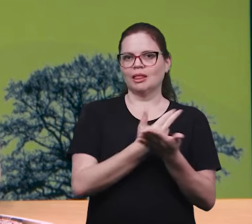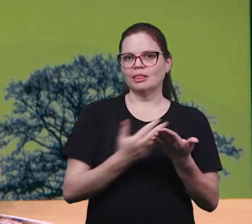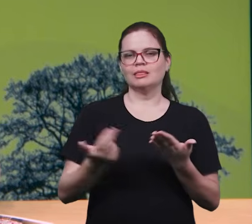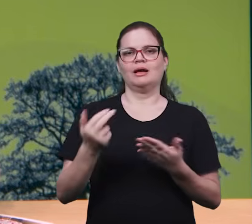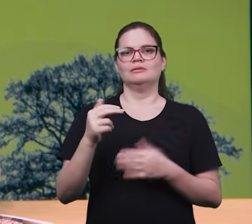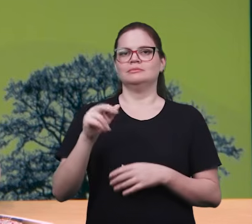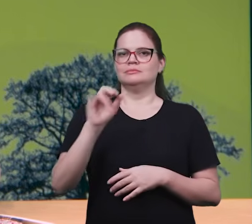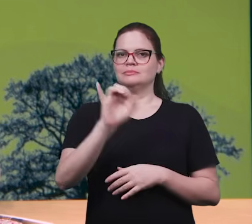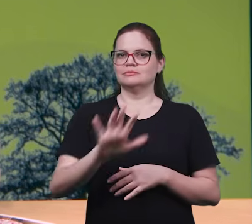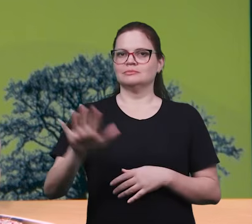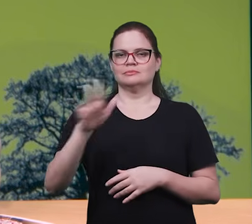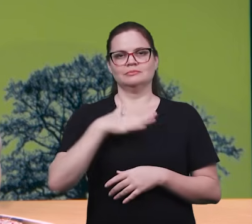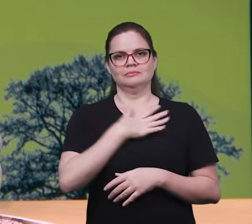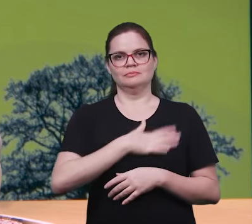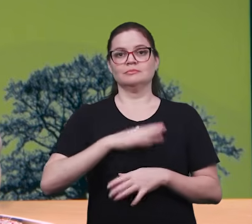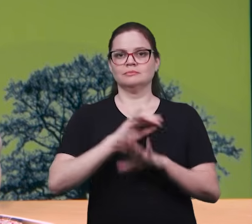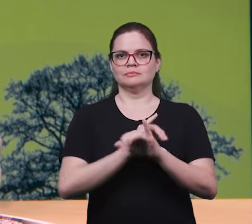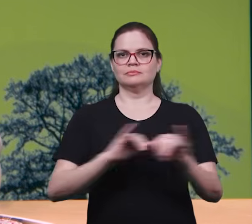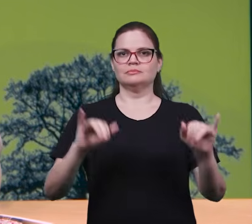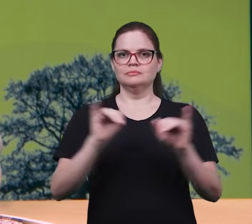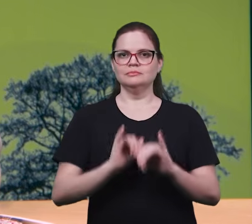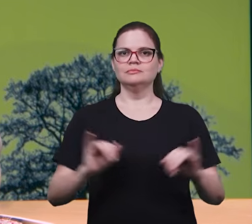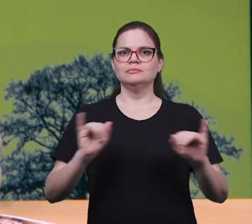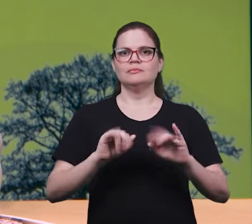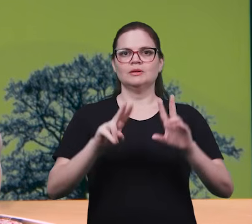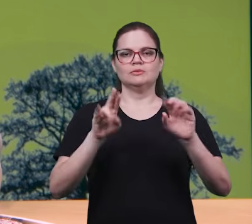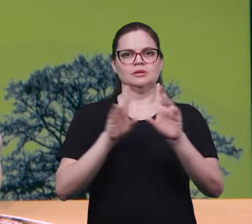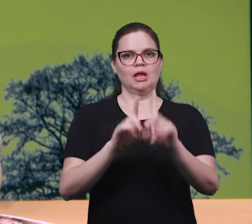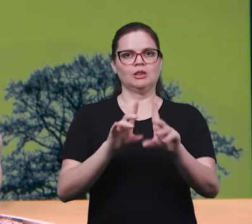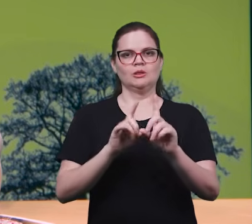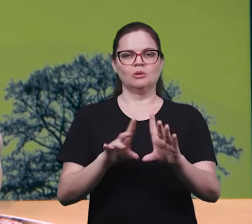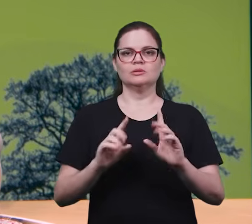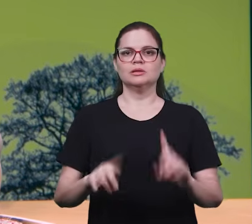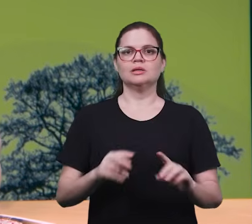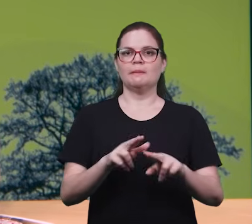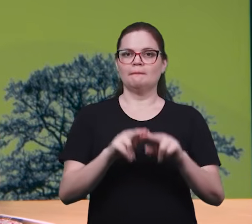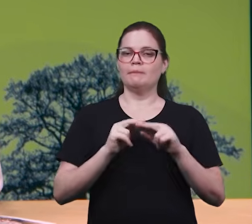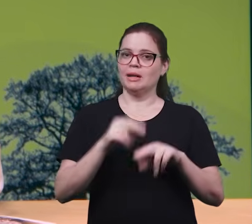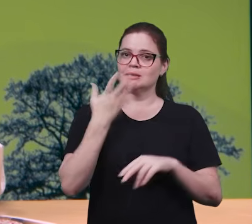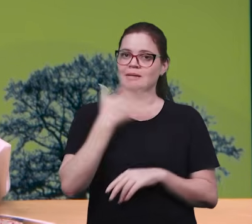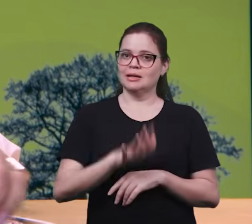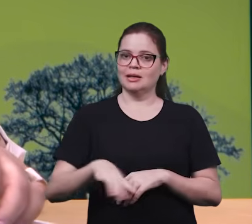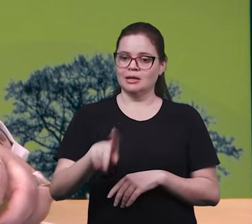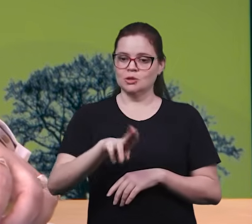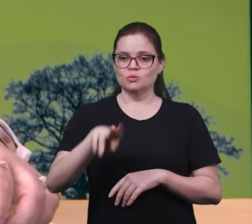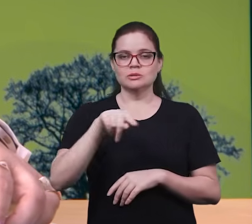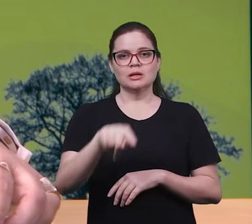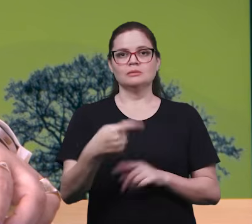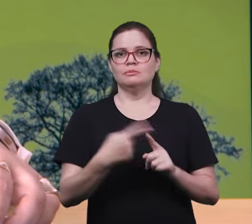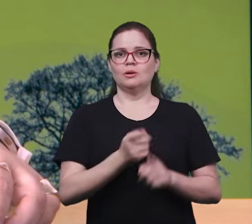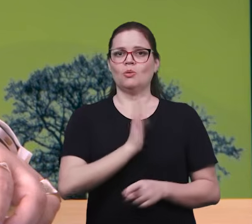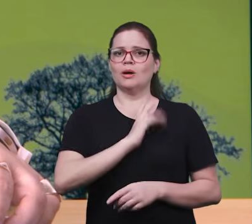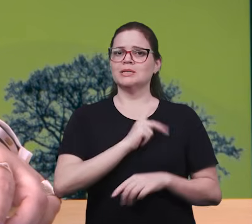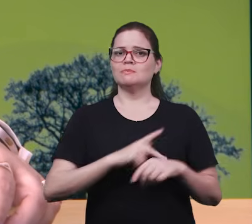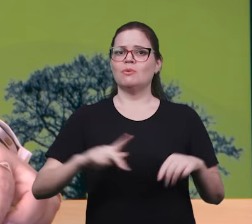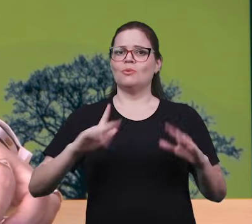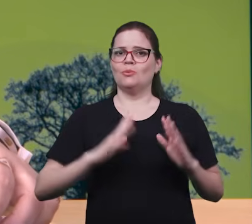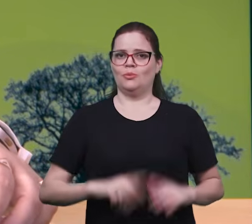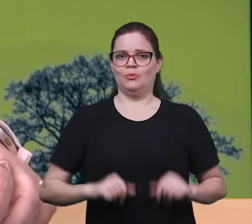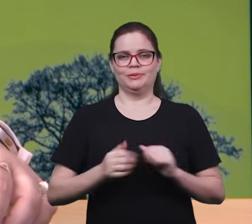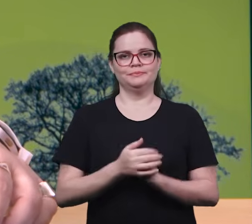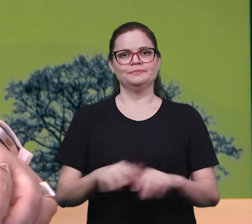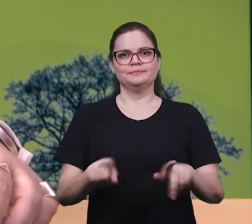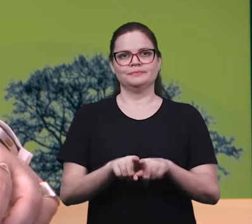estamos propagando o evangelho através da boca daqueles que têm os corações puros. Né? Porque uma criança tem uma outra experiência que uma professora de uma